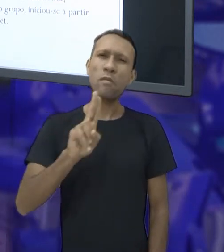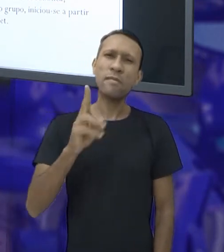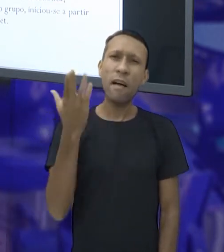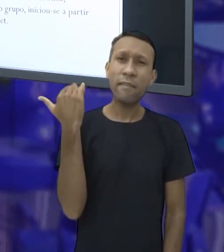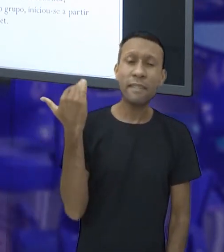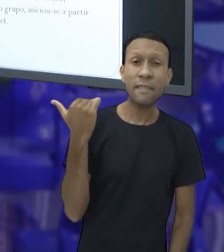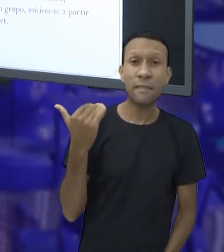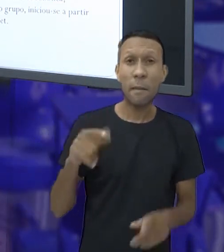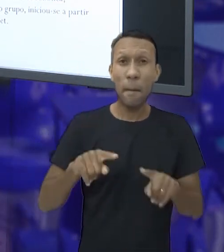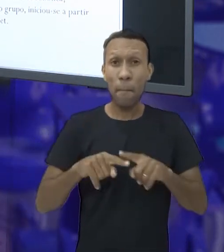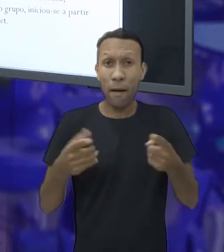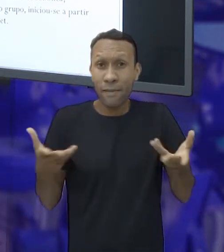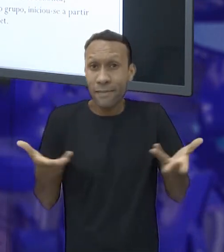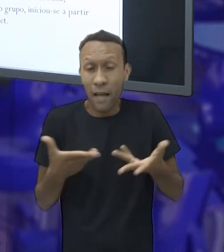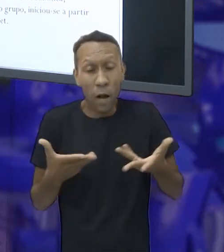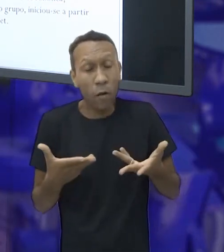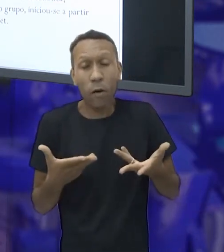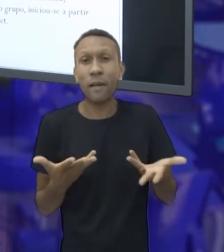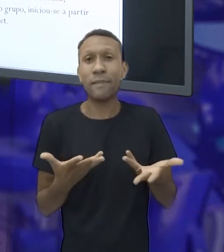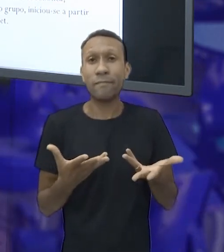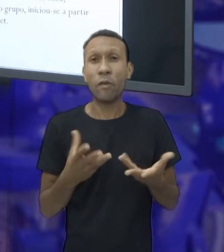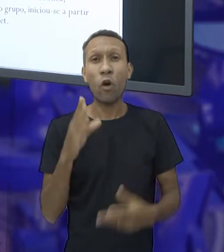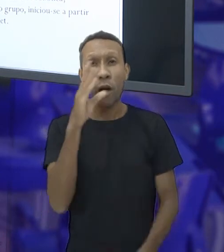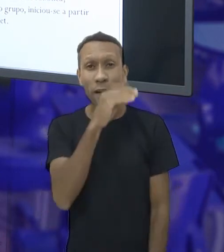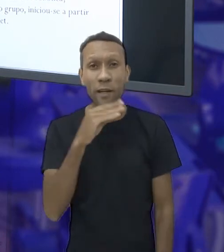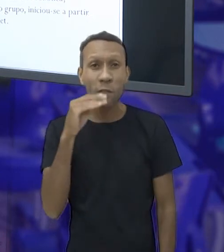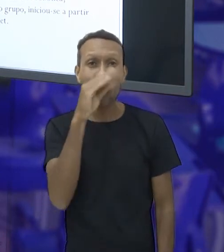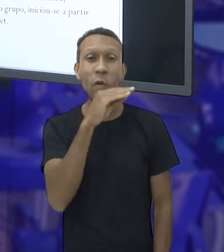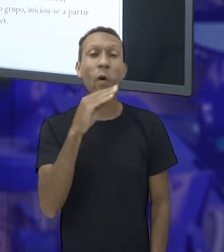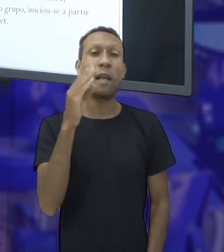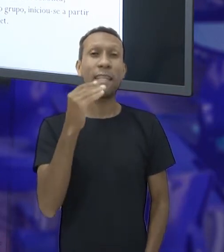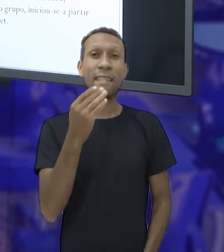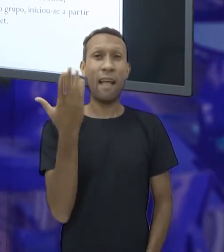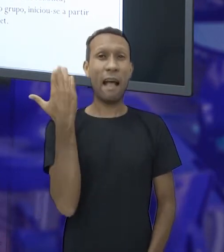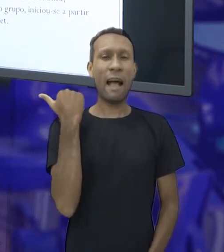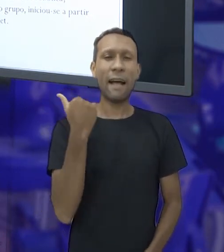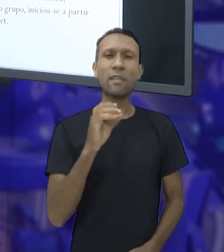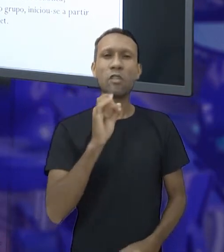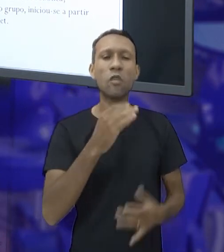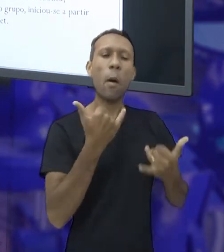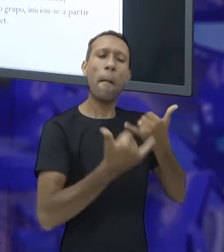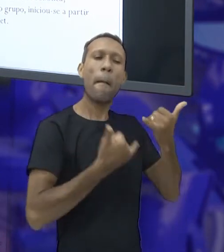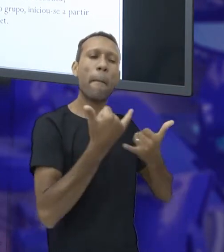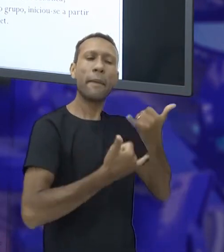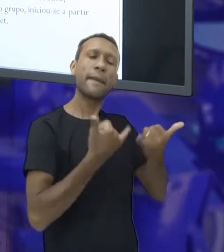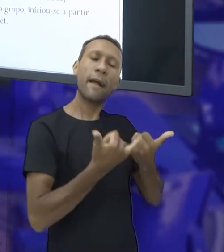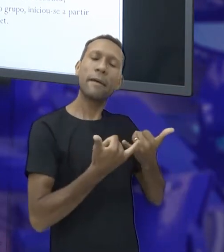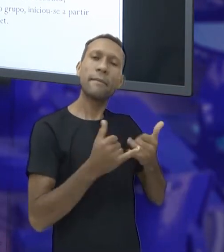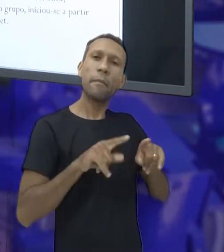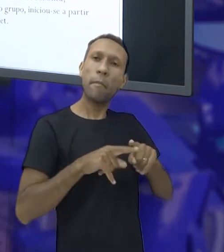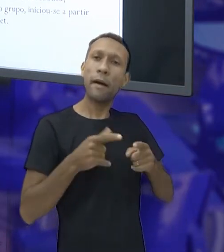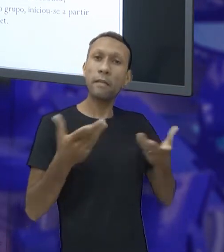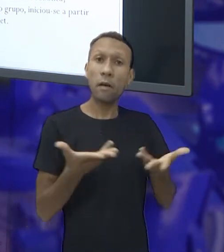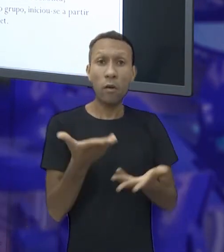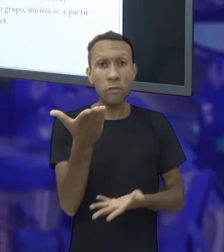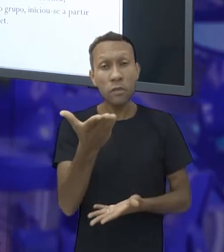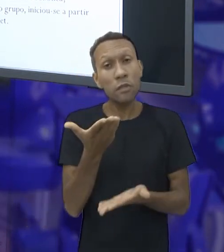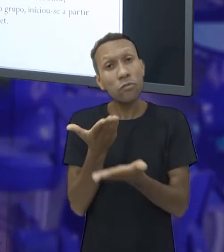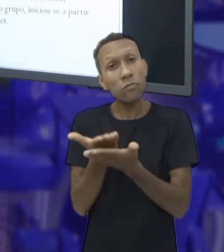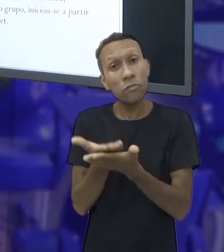produtividade. Mas agora os adolescentes que utilizavam mais para diversão, vocês agora estudam por